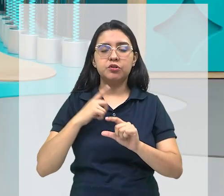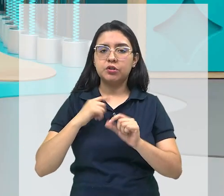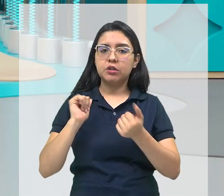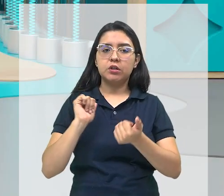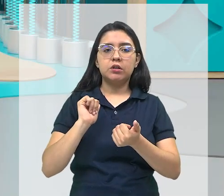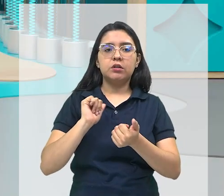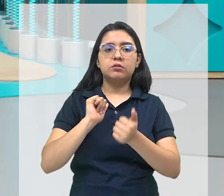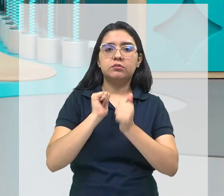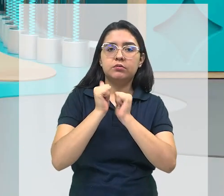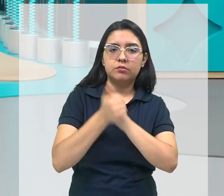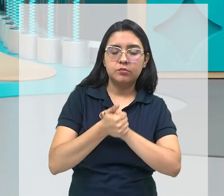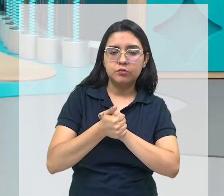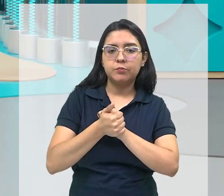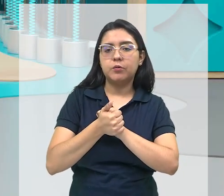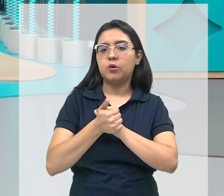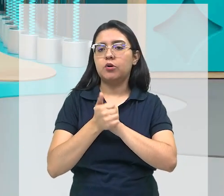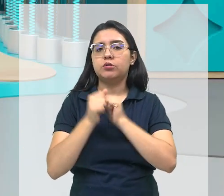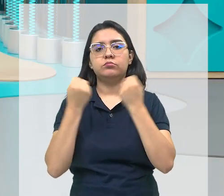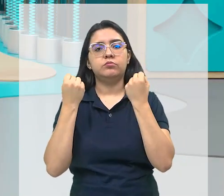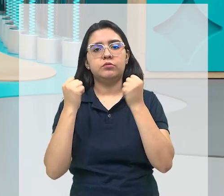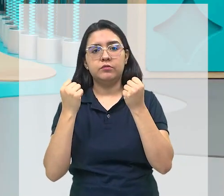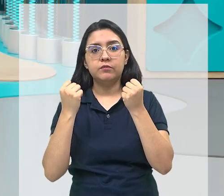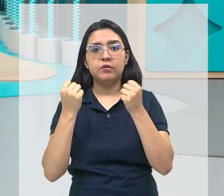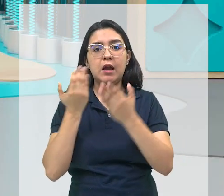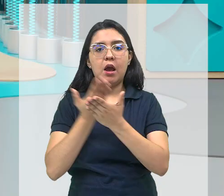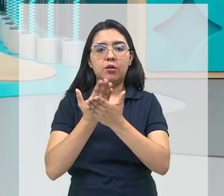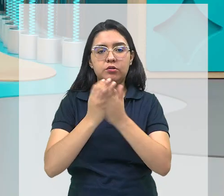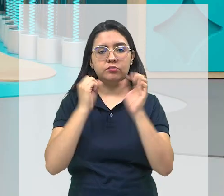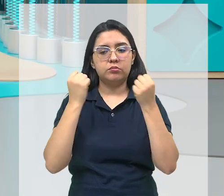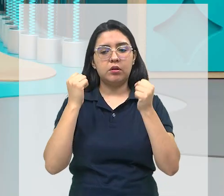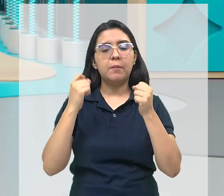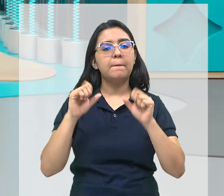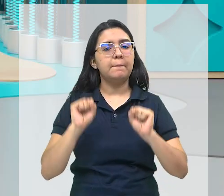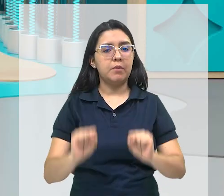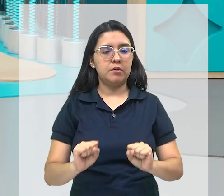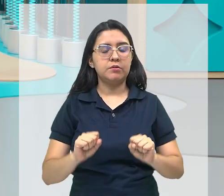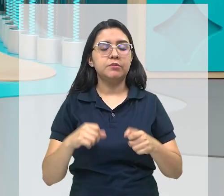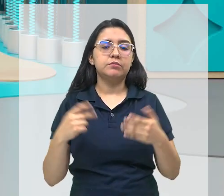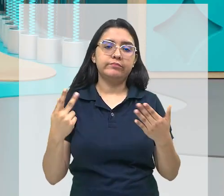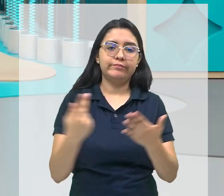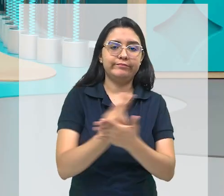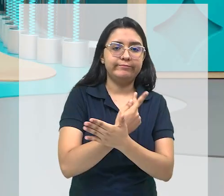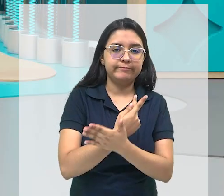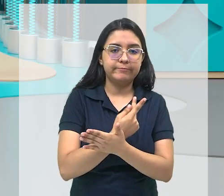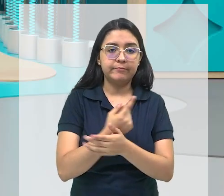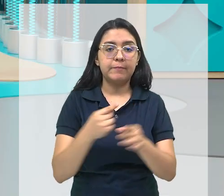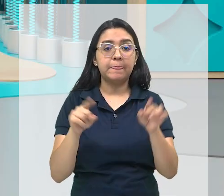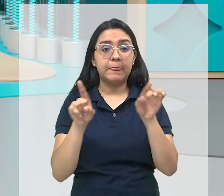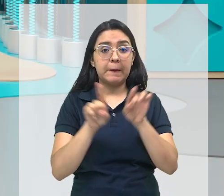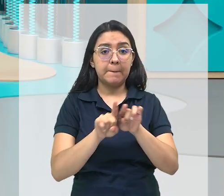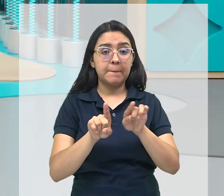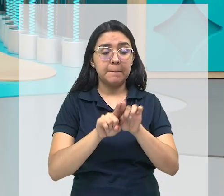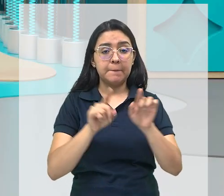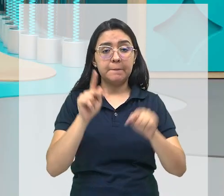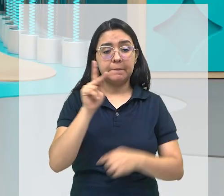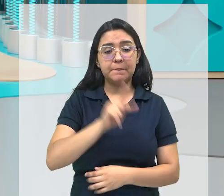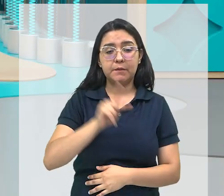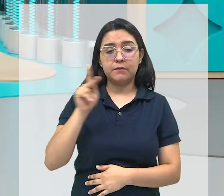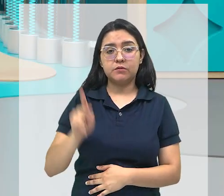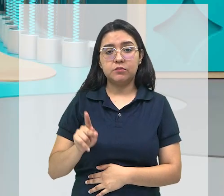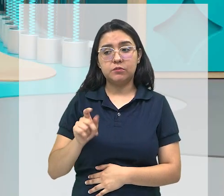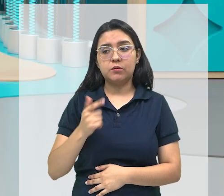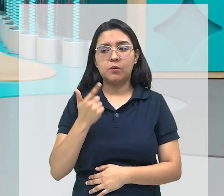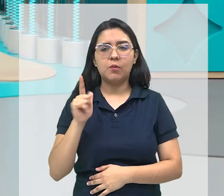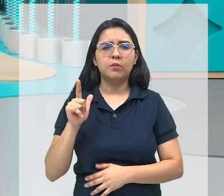esportes, aula de educação física. Então é necessário que, lógico, além do professor ou de